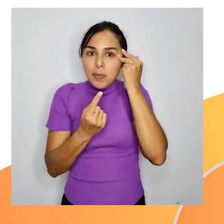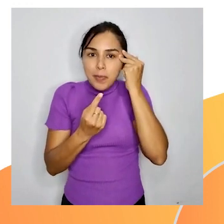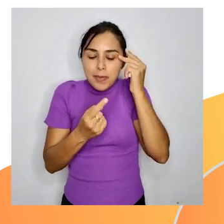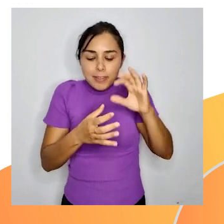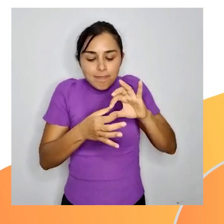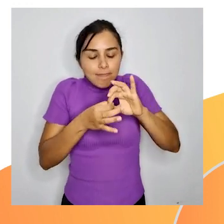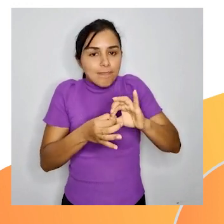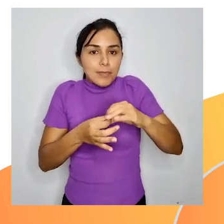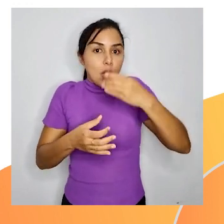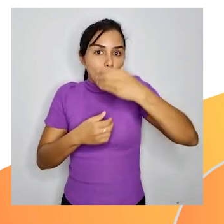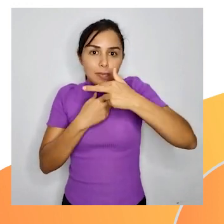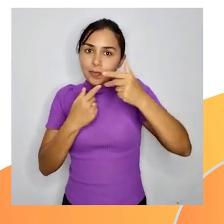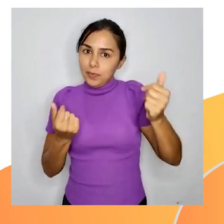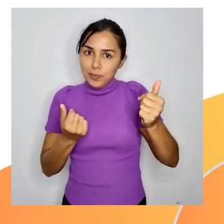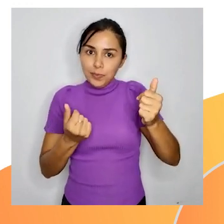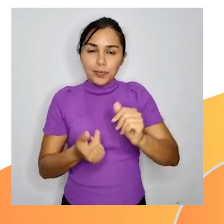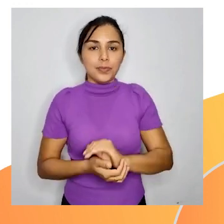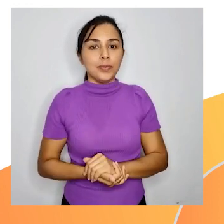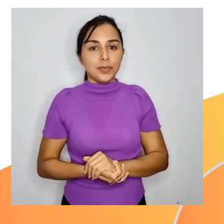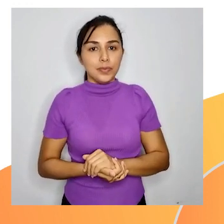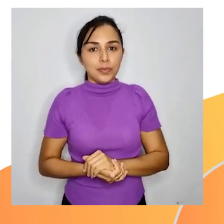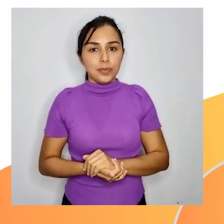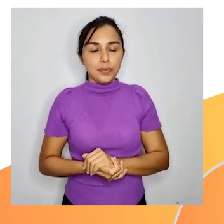caso, a semente está muito bem aderida.